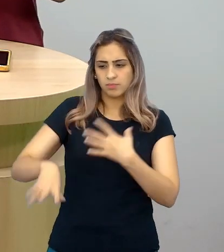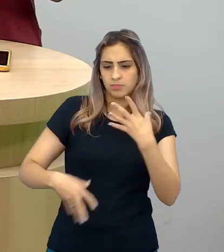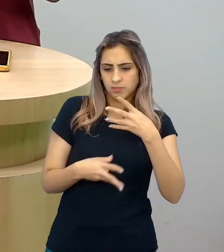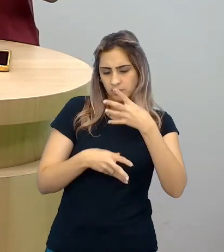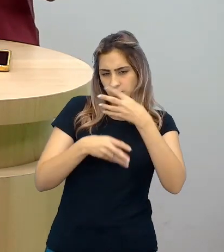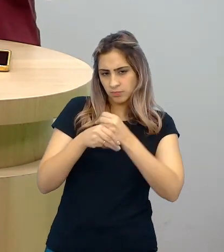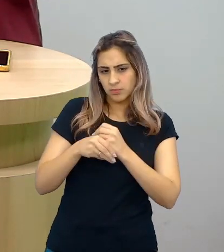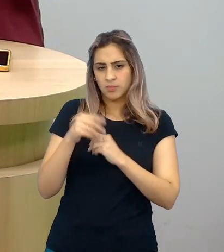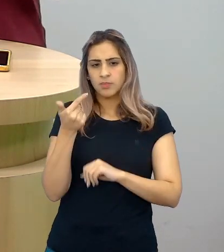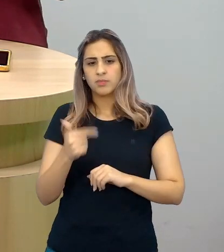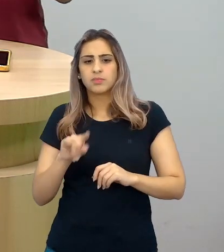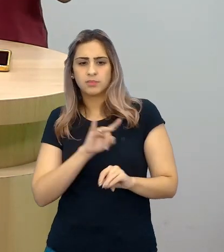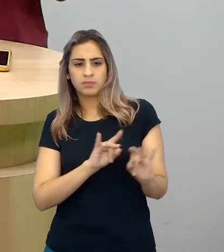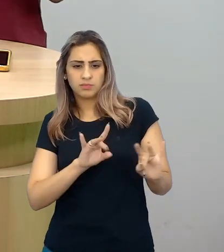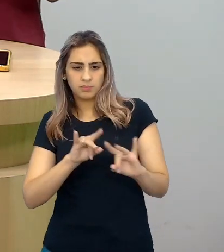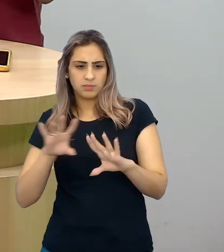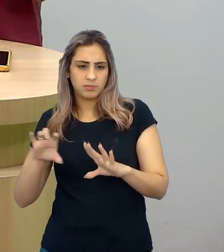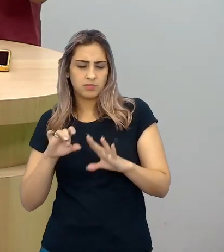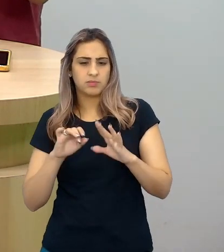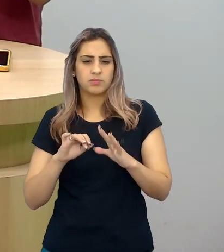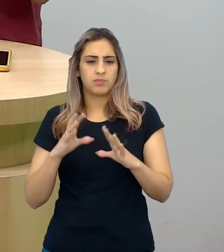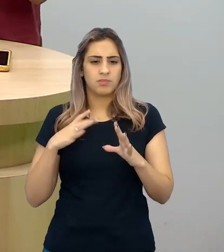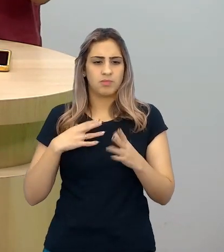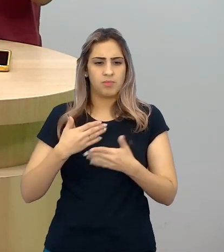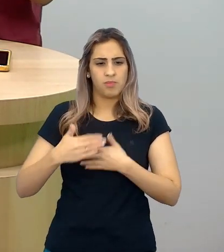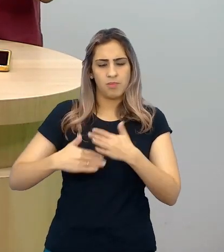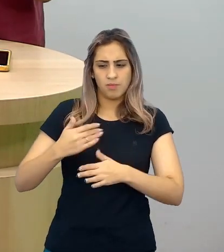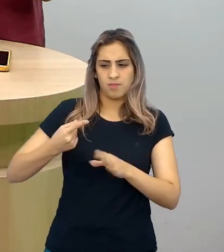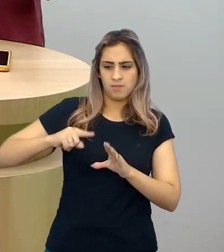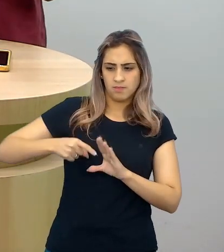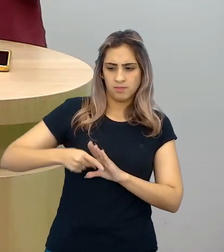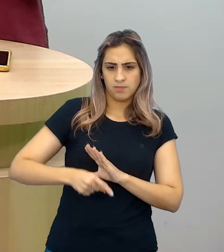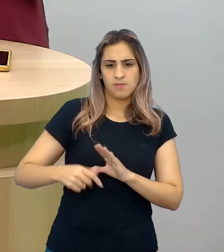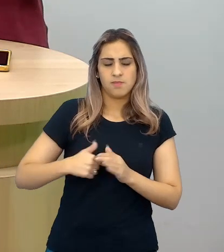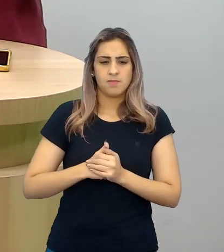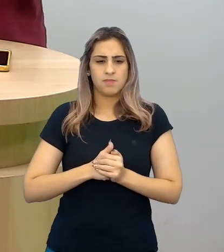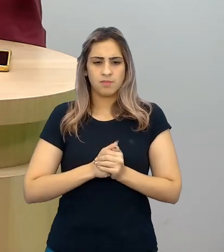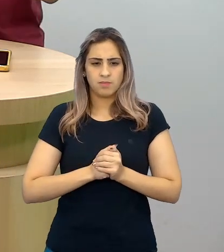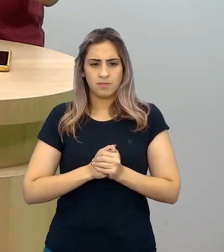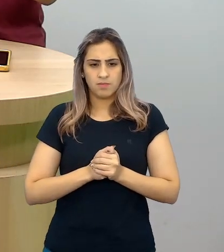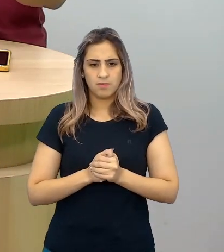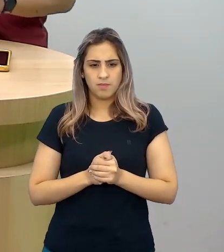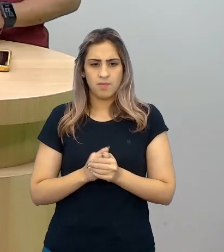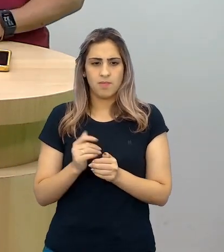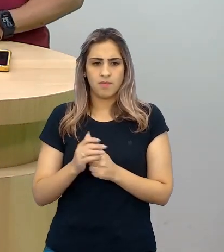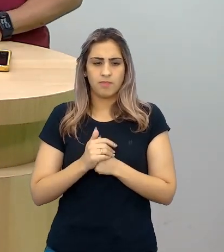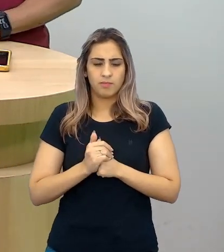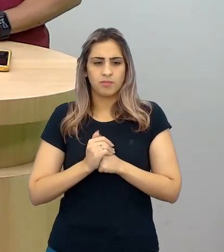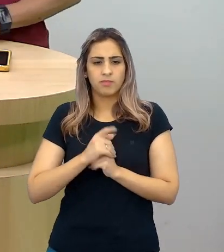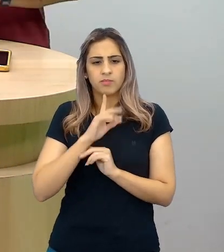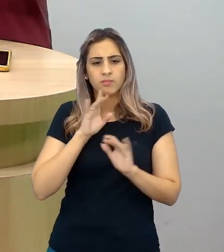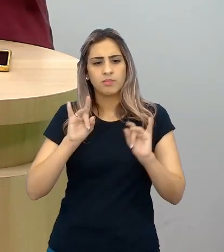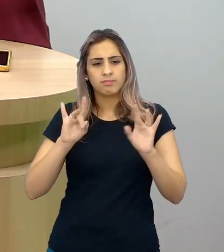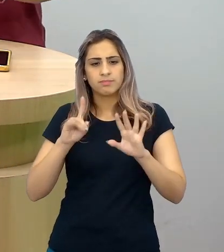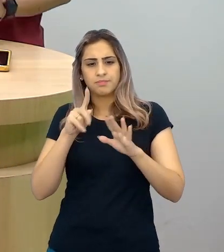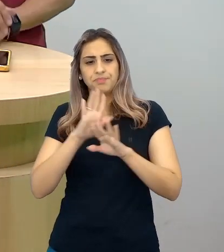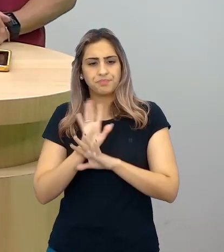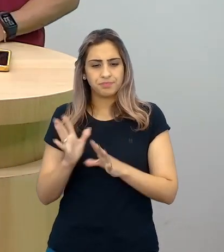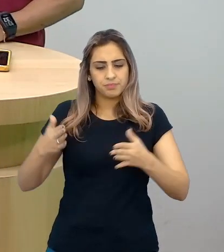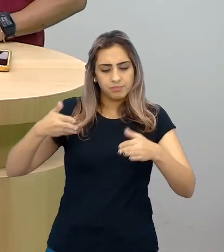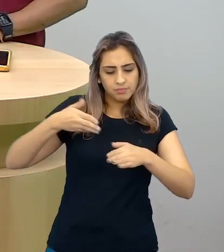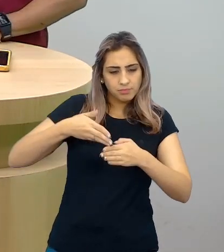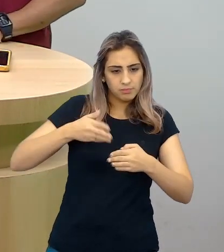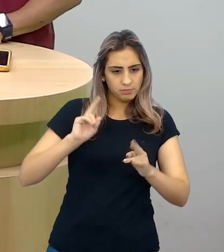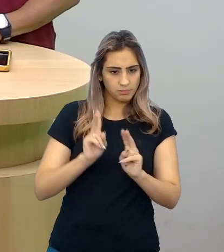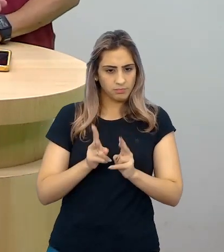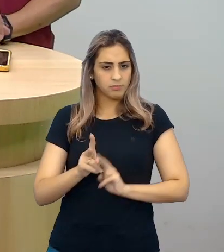né? Mas cada aprofundamento, né? Cada componente tem aquele jeitão específico de trabalhar. Mas é direcionado ao mesmo